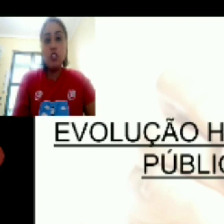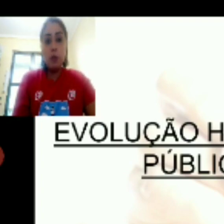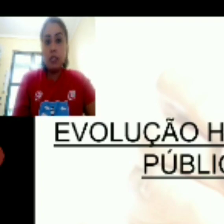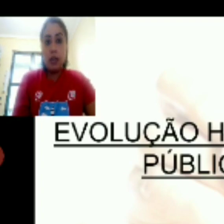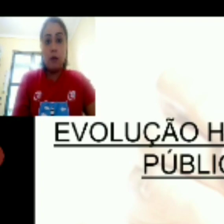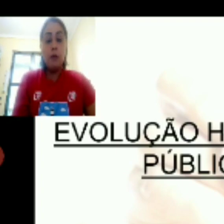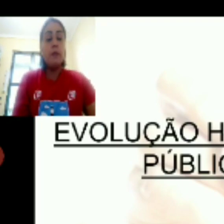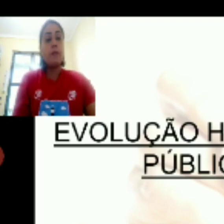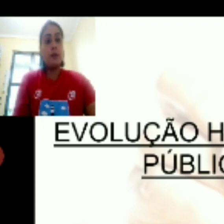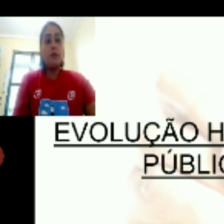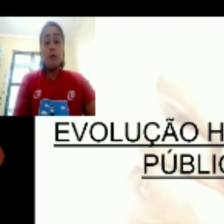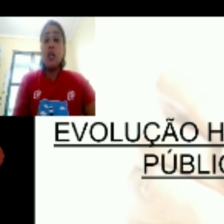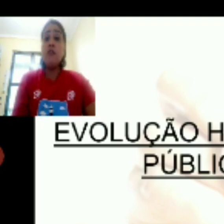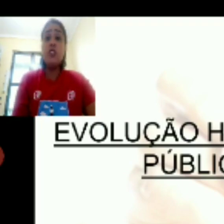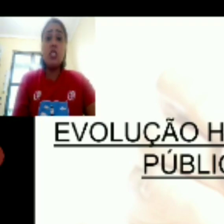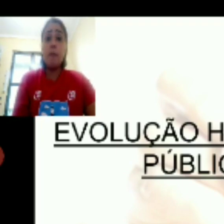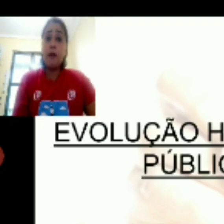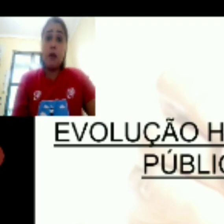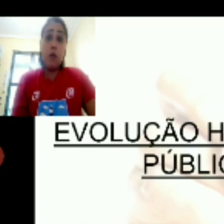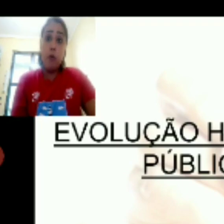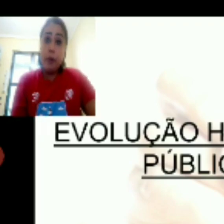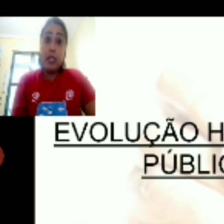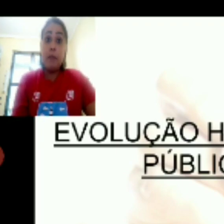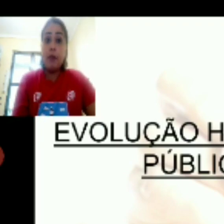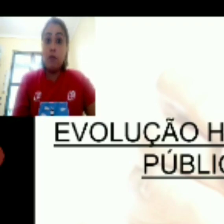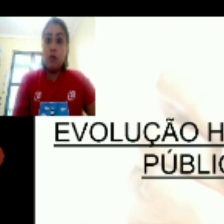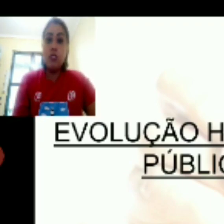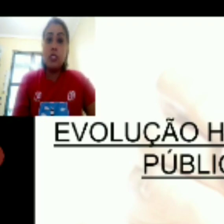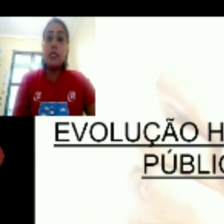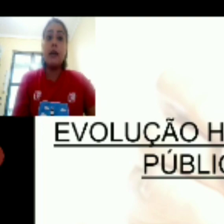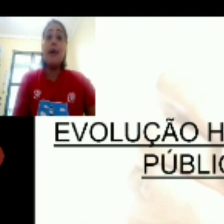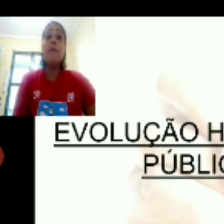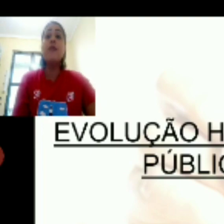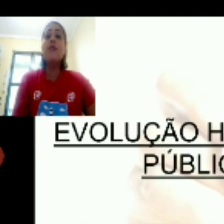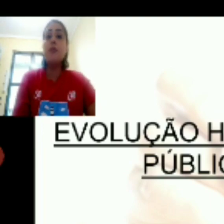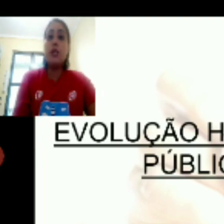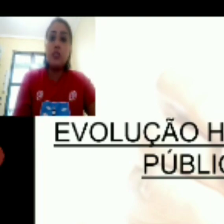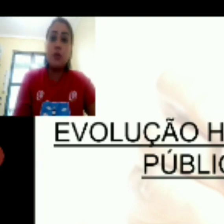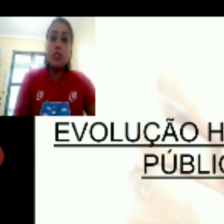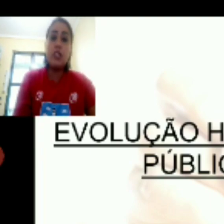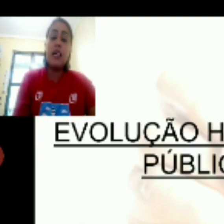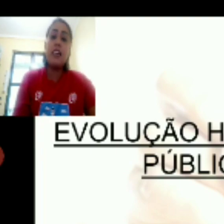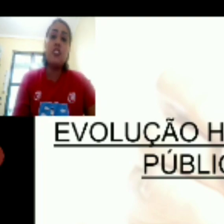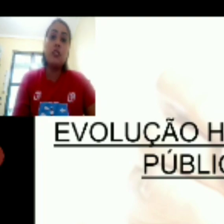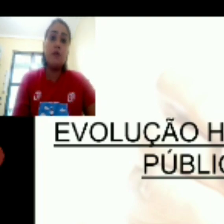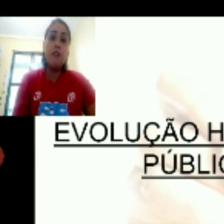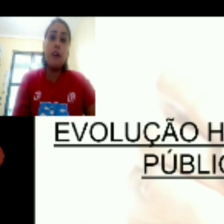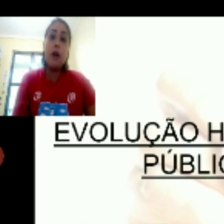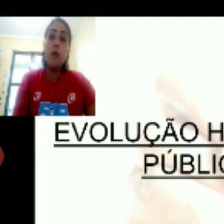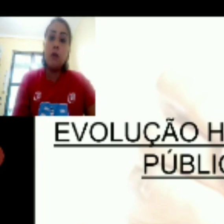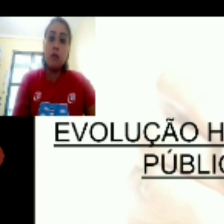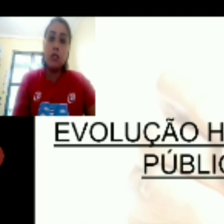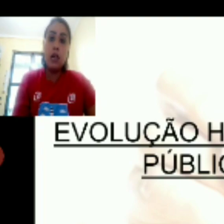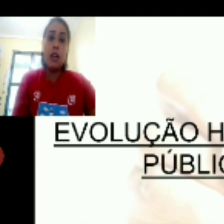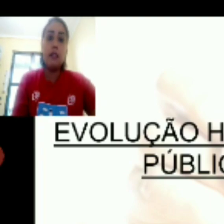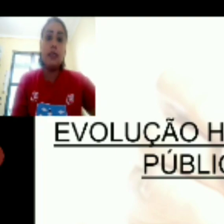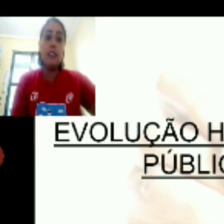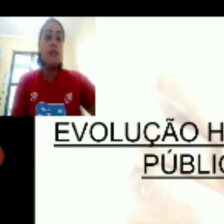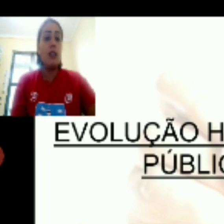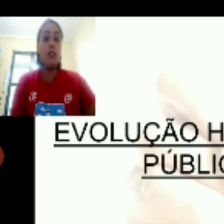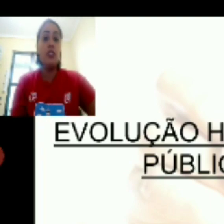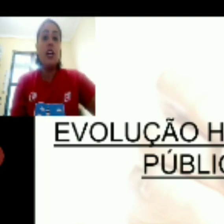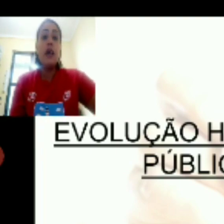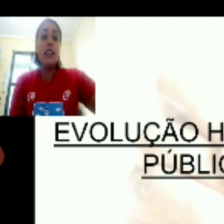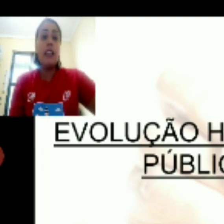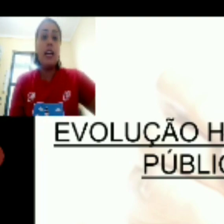para um hospital, a você ir para uma UPA, ir para uma urgência. É muito mais coisa que aí a gente vai ver ao longo